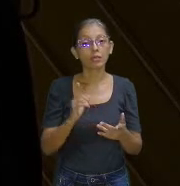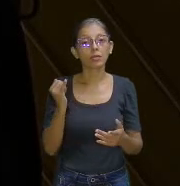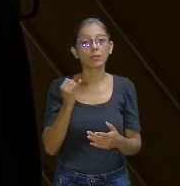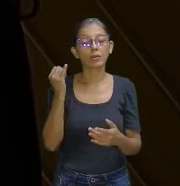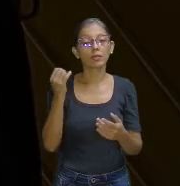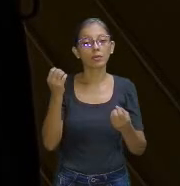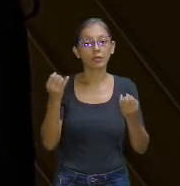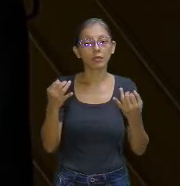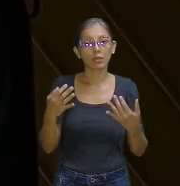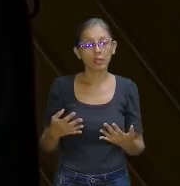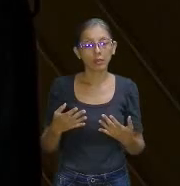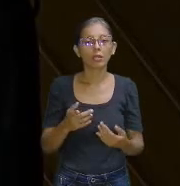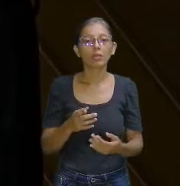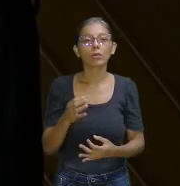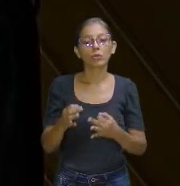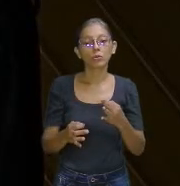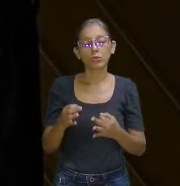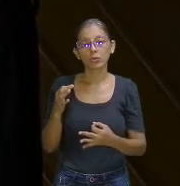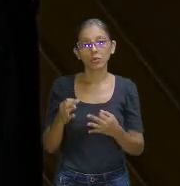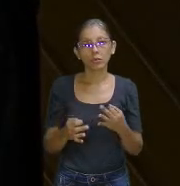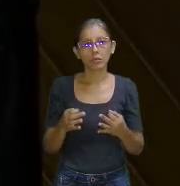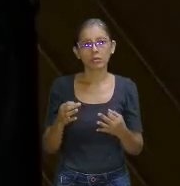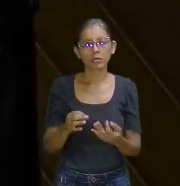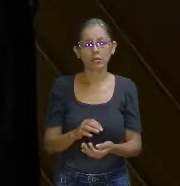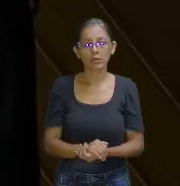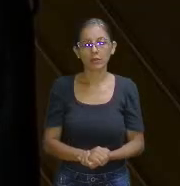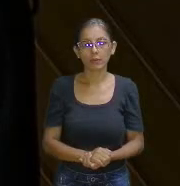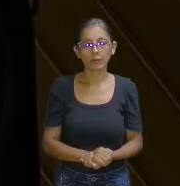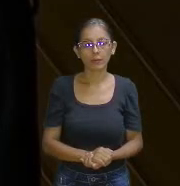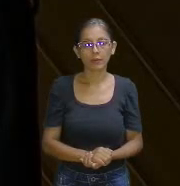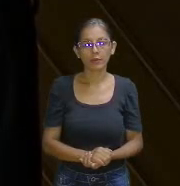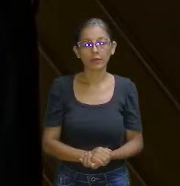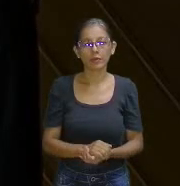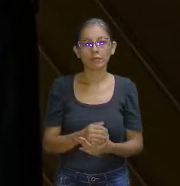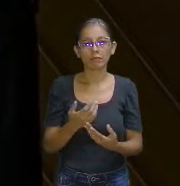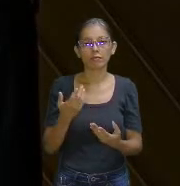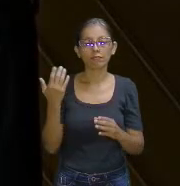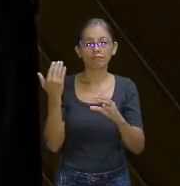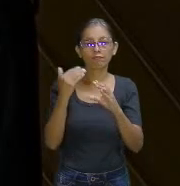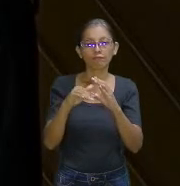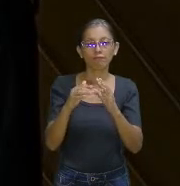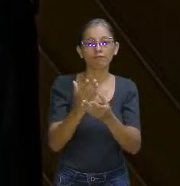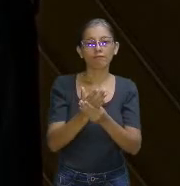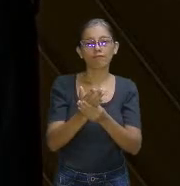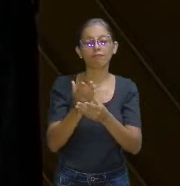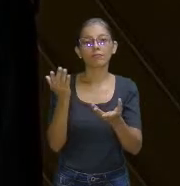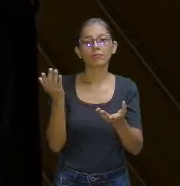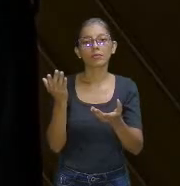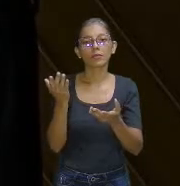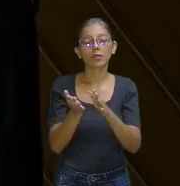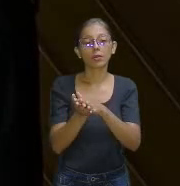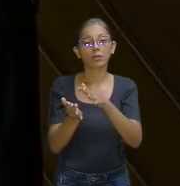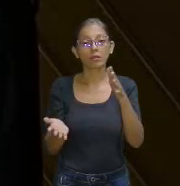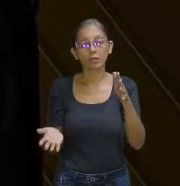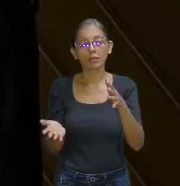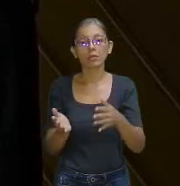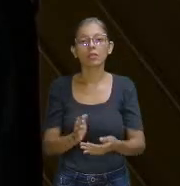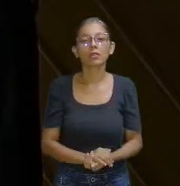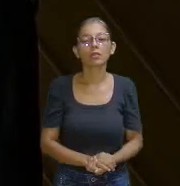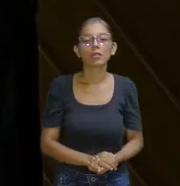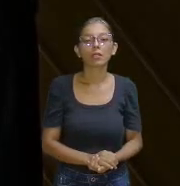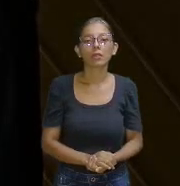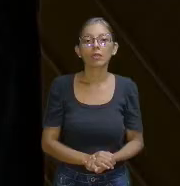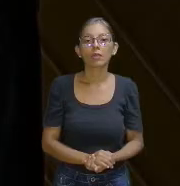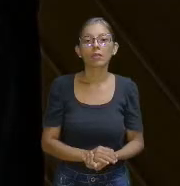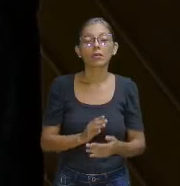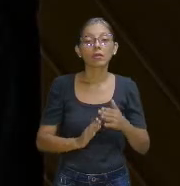sustentam que o juiz eleitoral teria deixado de encaminhar os autos ao Ministério Público Eleitoral para manifestação sobre o mérito, encerrando abruptamente a